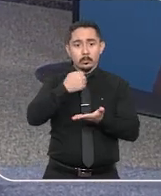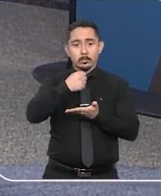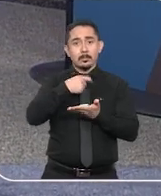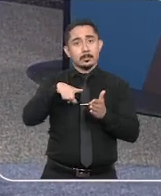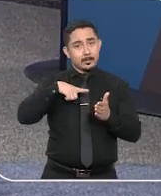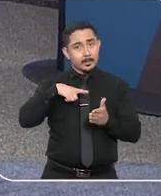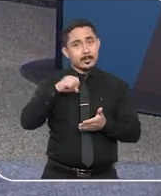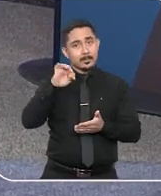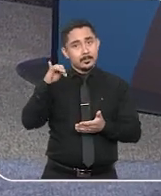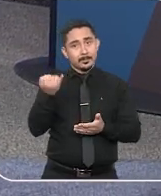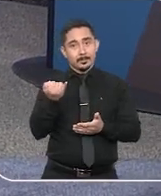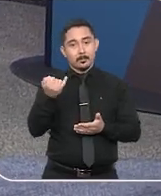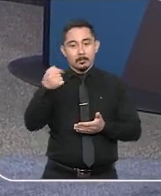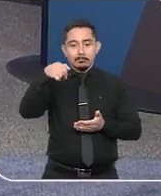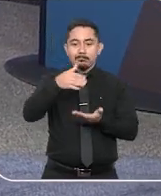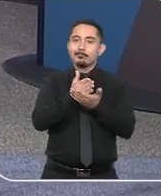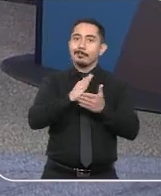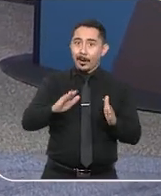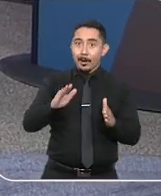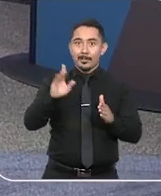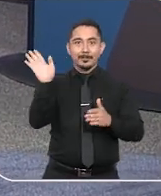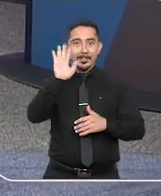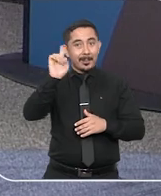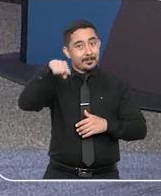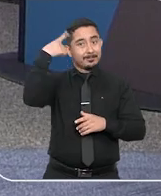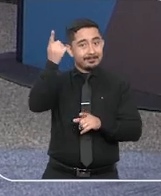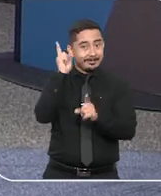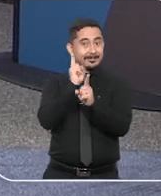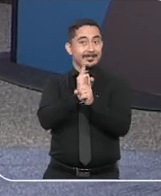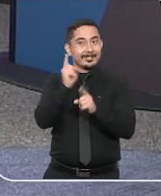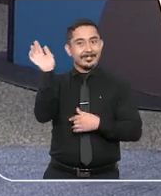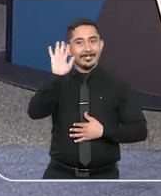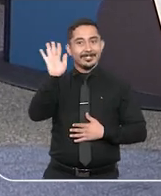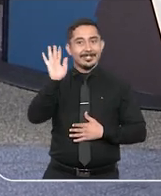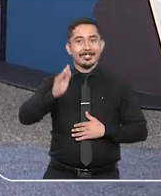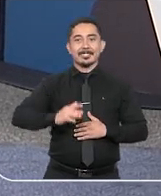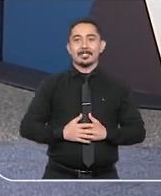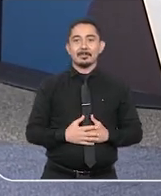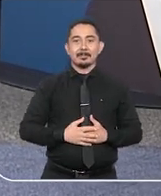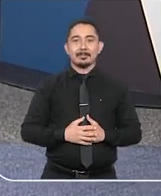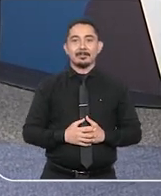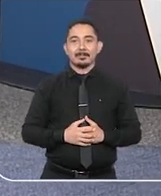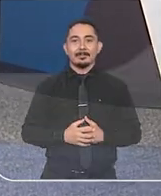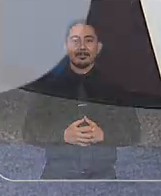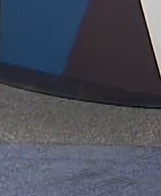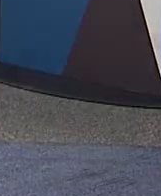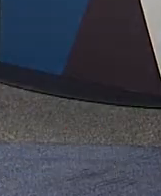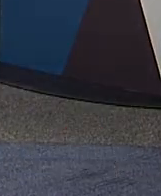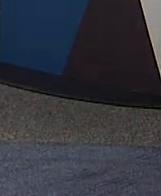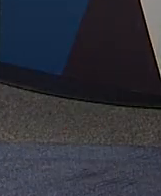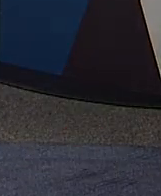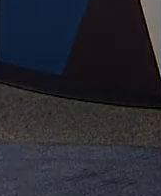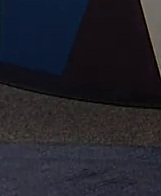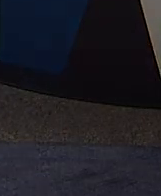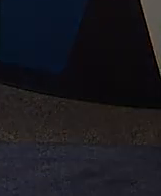áudio do STJ. A gente fica por aqui. Até o próximo programa. Tchau, tchau.